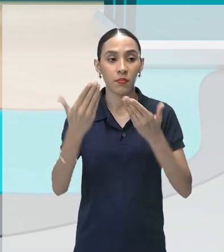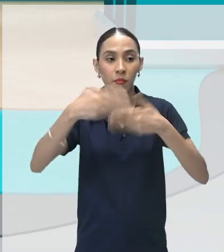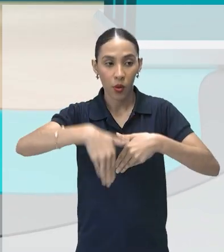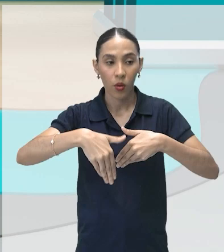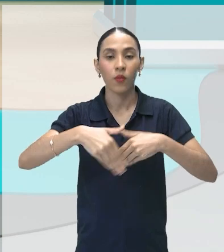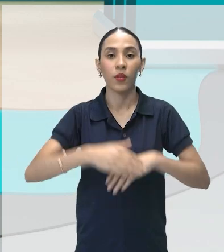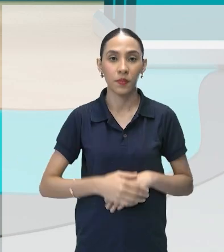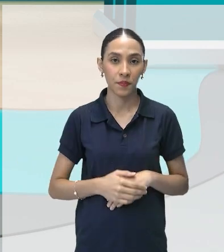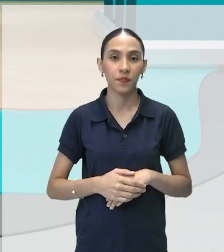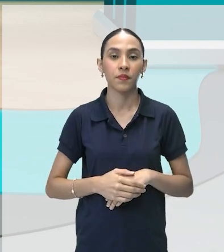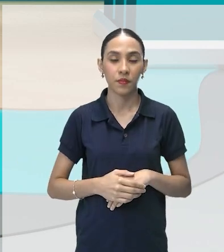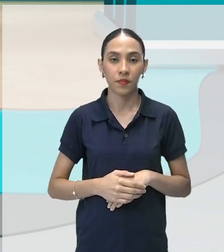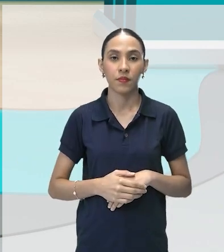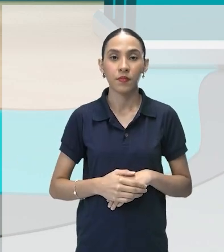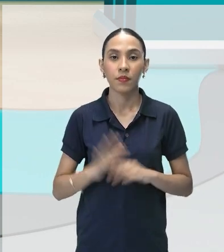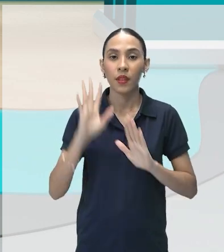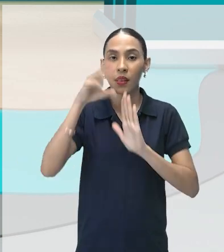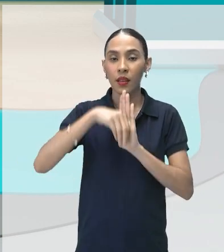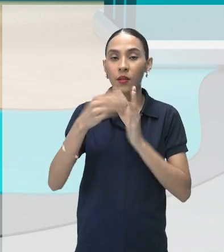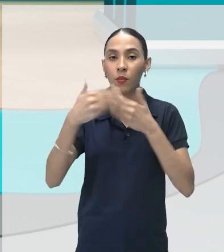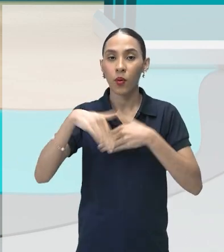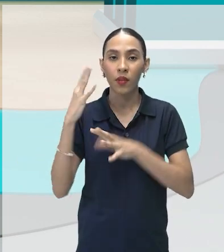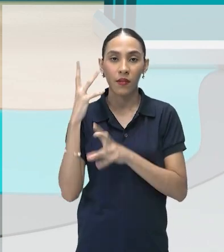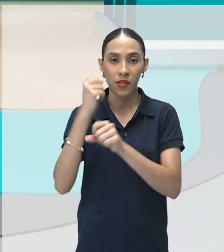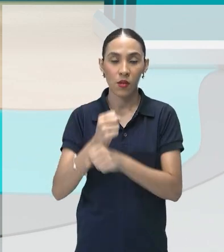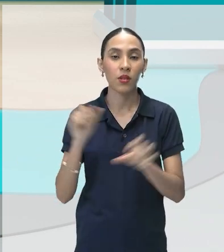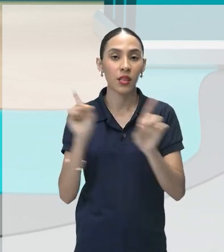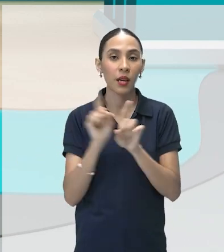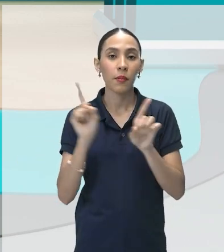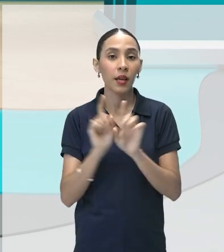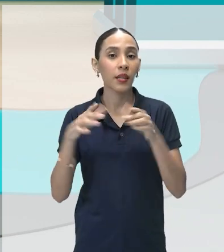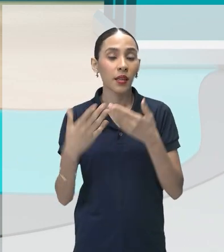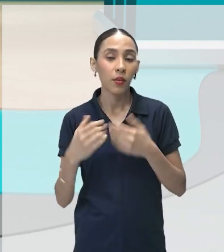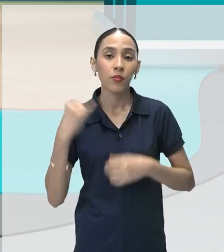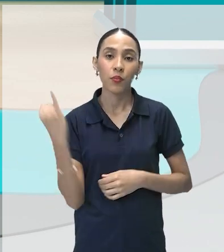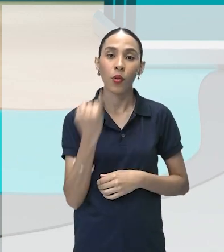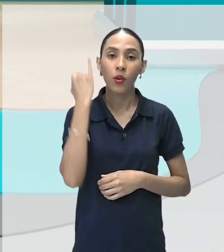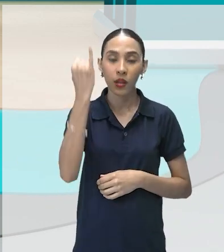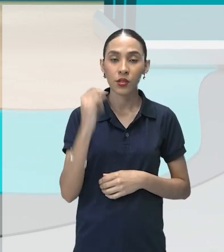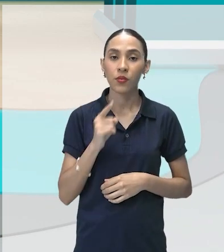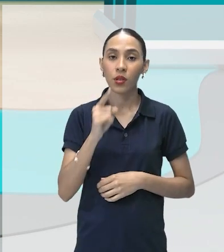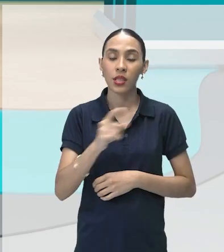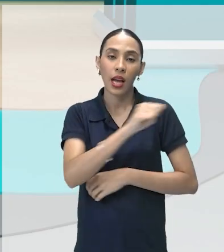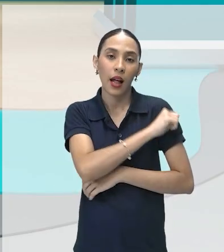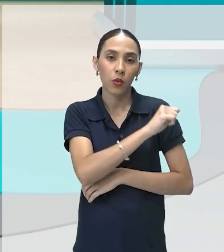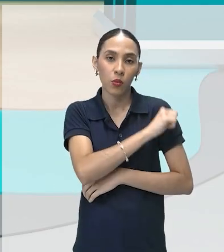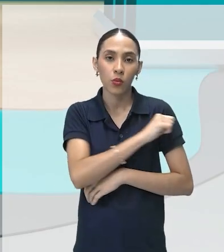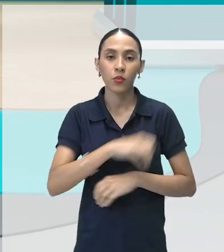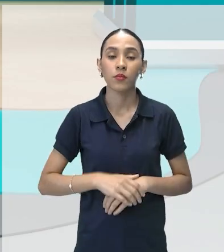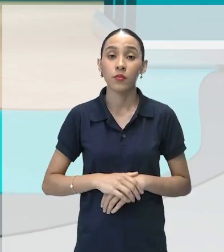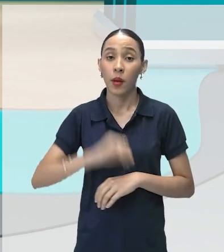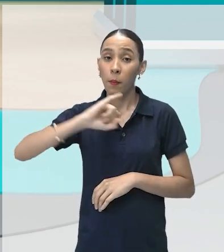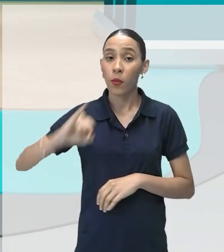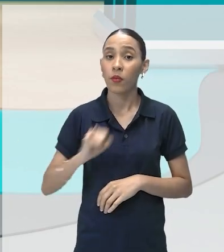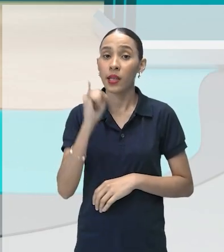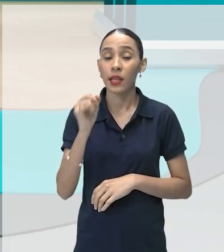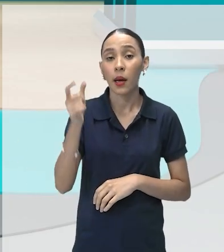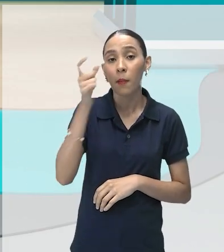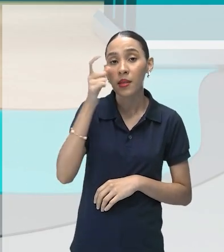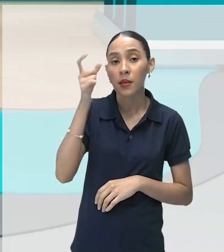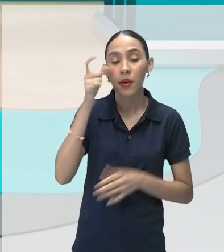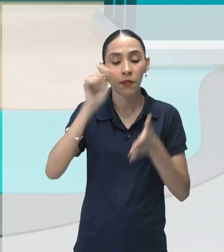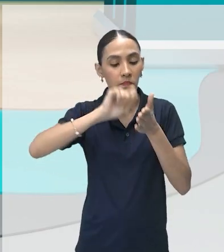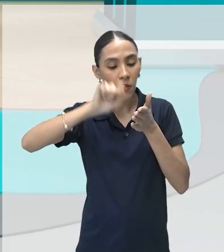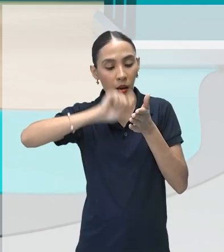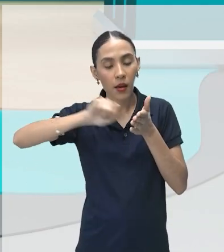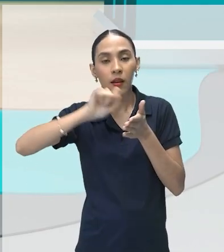momento, fazendo parte da nossa revisão. Então é um momento muito importante, onde você pode observar suas